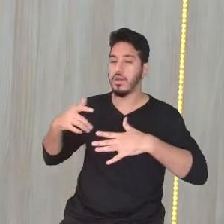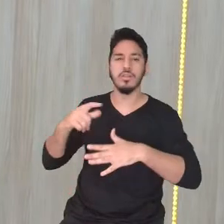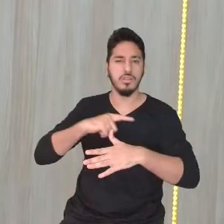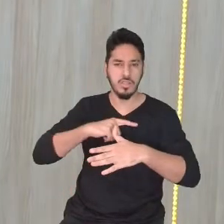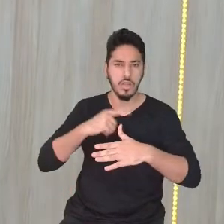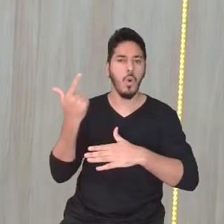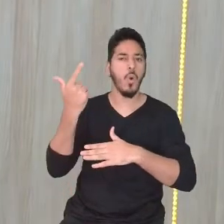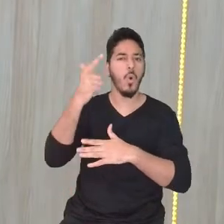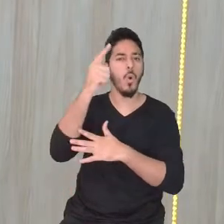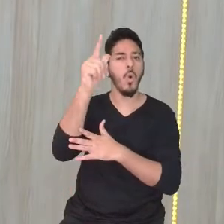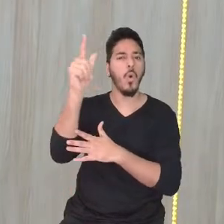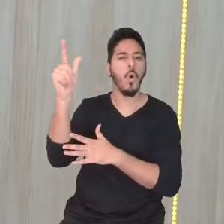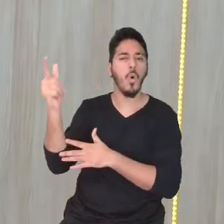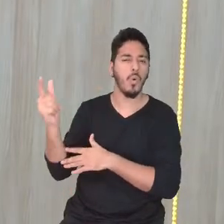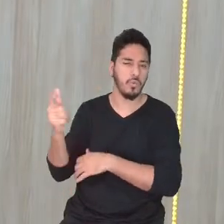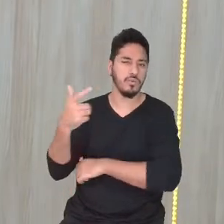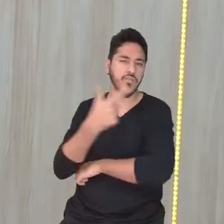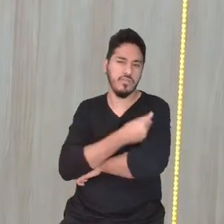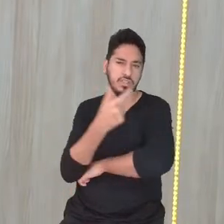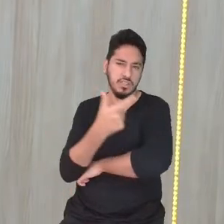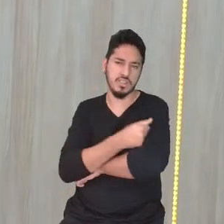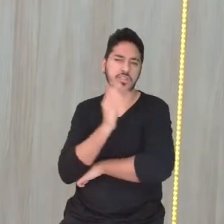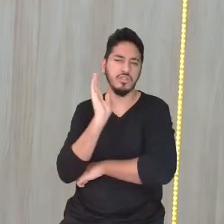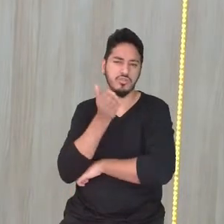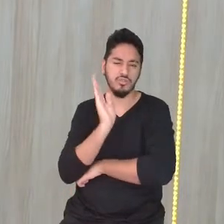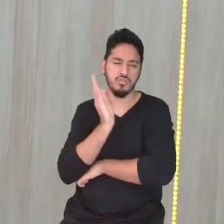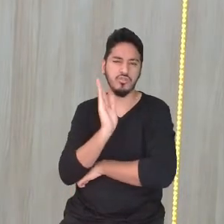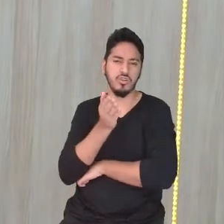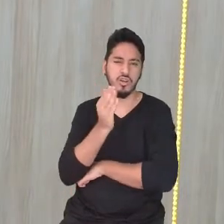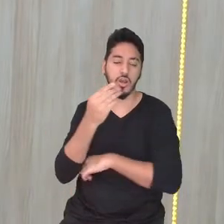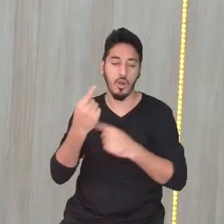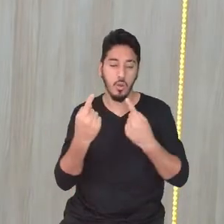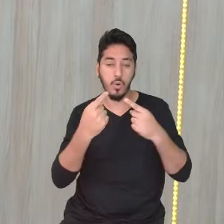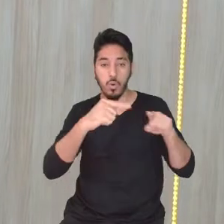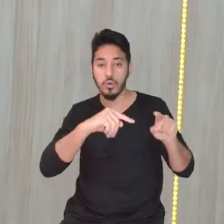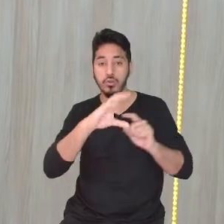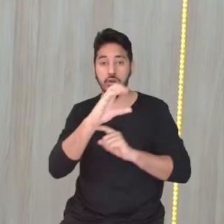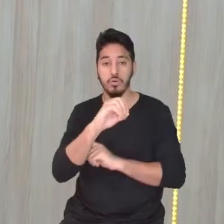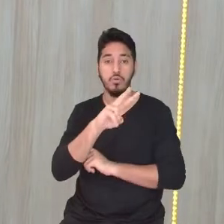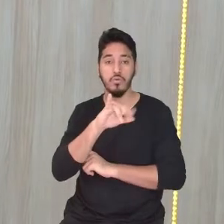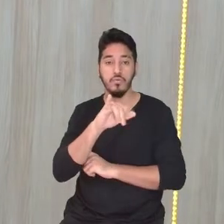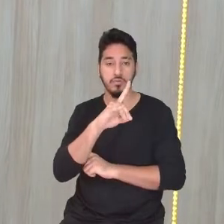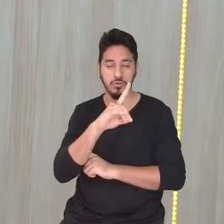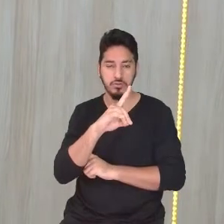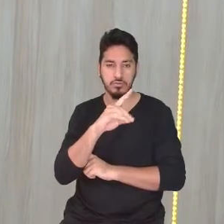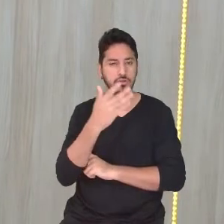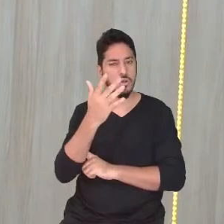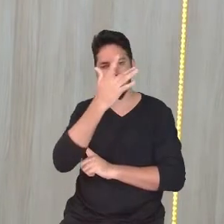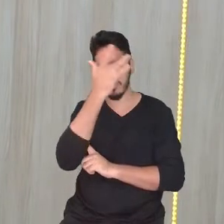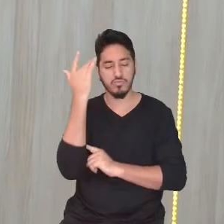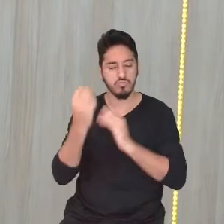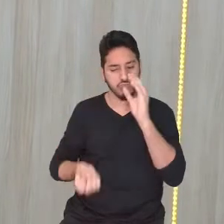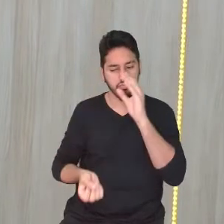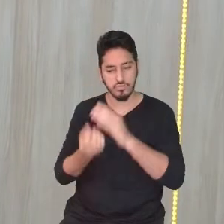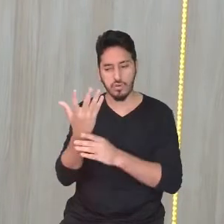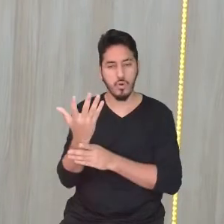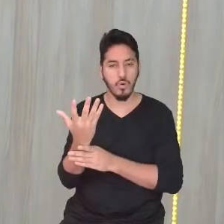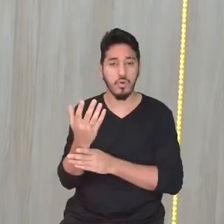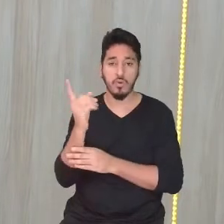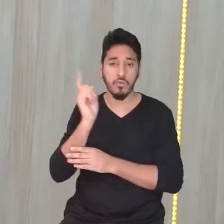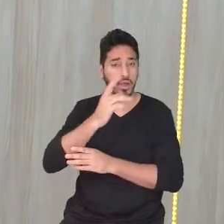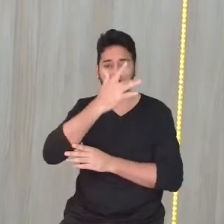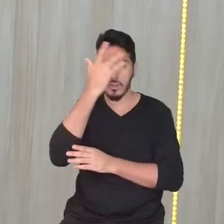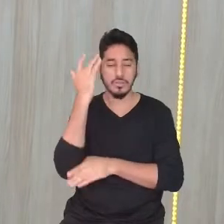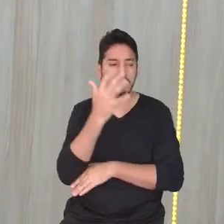vacinas e já se tinham muitas pesquisas de vacina contra o Covid antes de ele virar uma pandemia. Então, quem criou a vacina? As